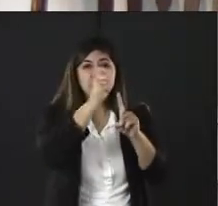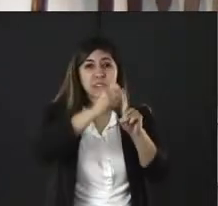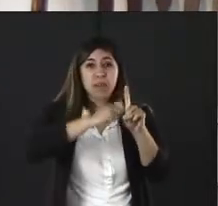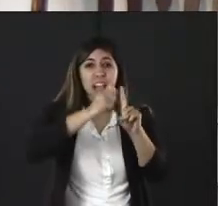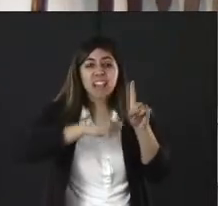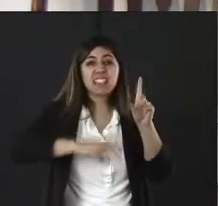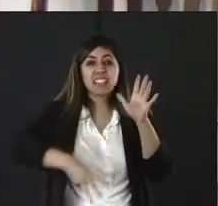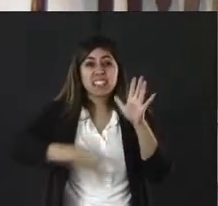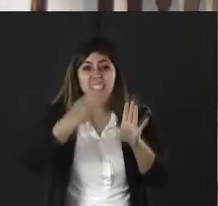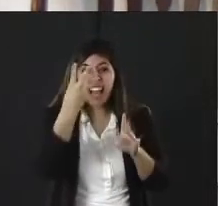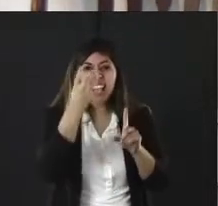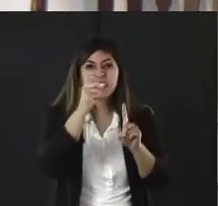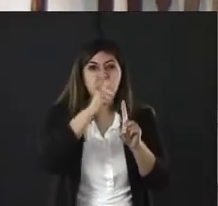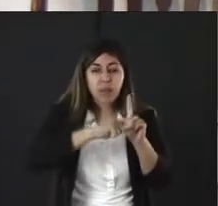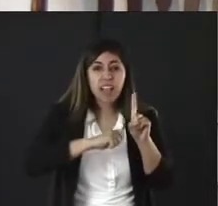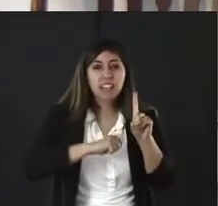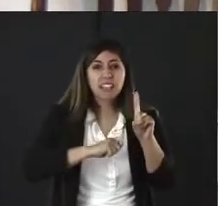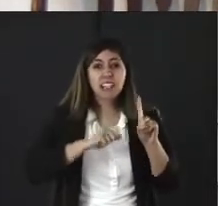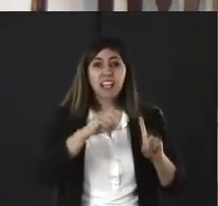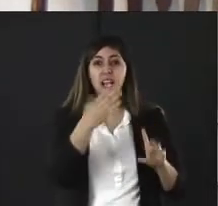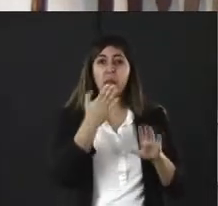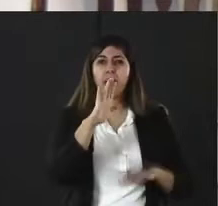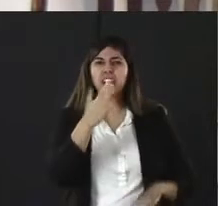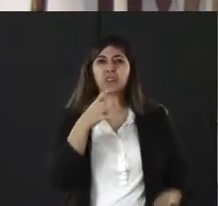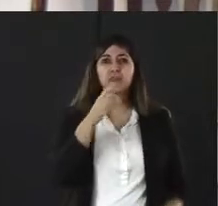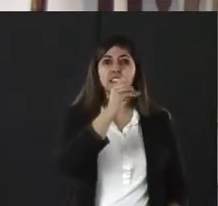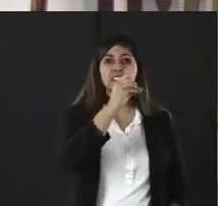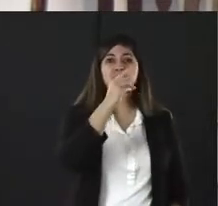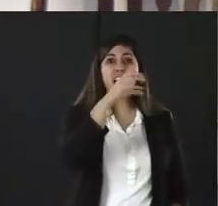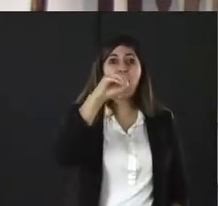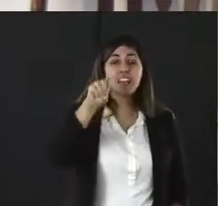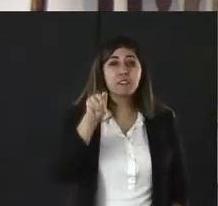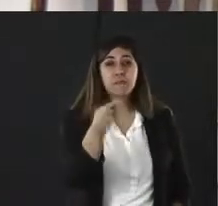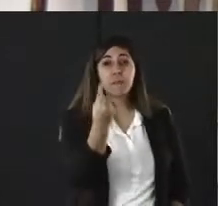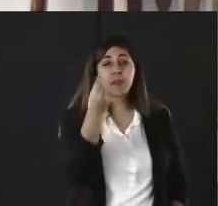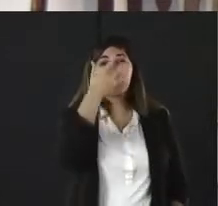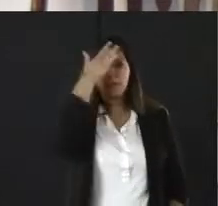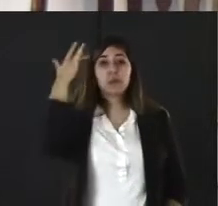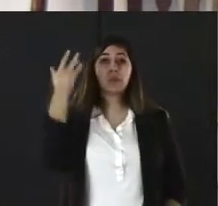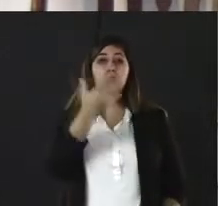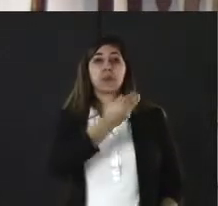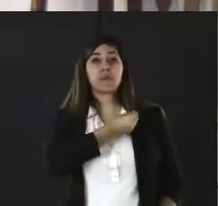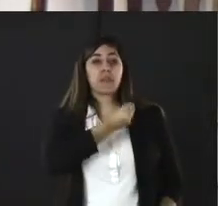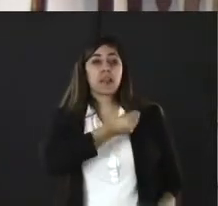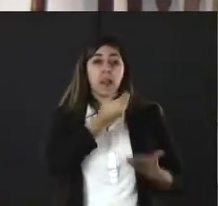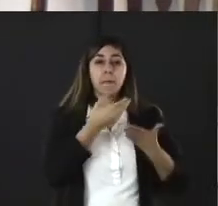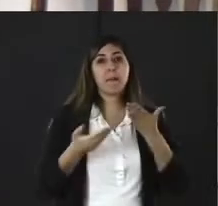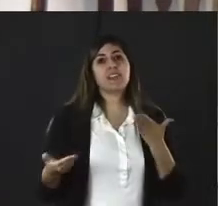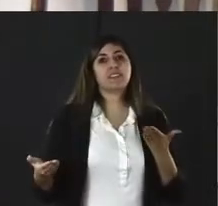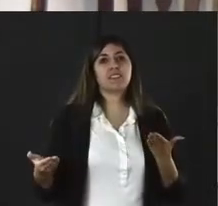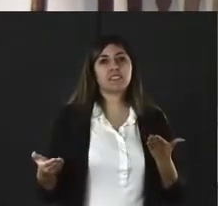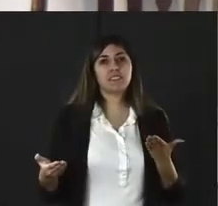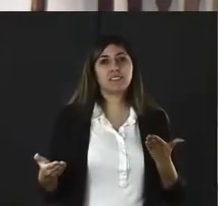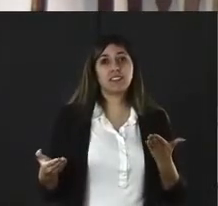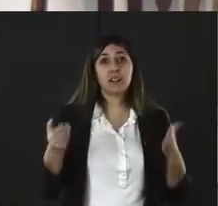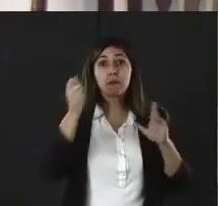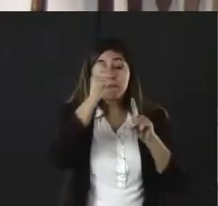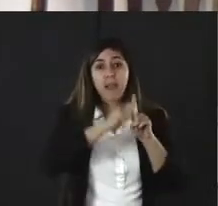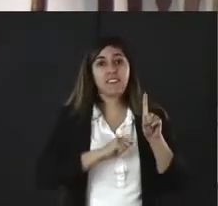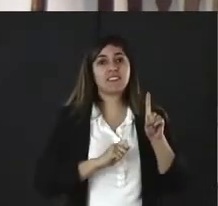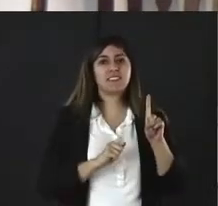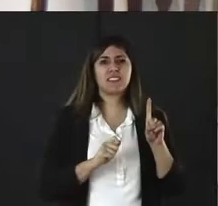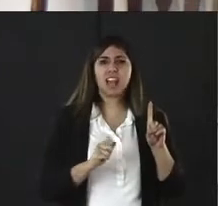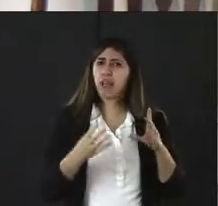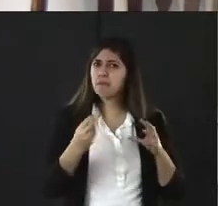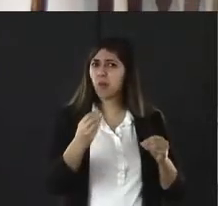significa 10 mil vidas por mês na média ainda falando de avião isso seria 30